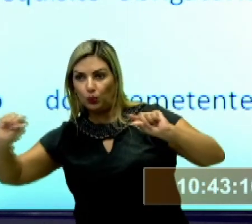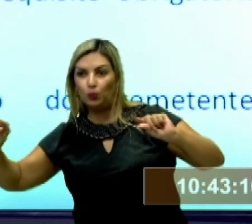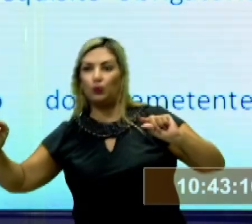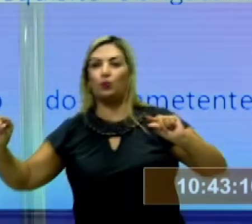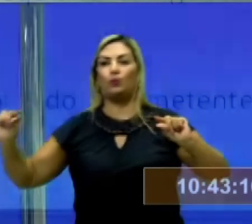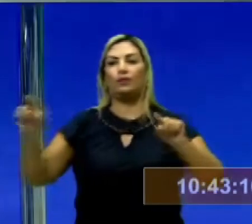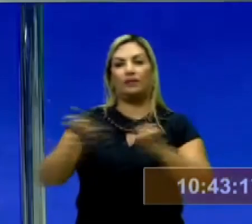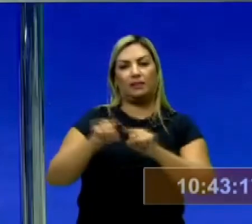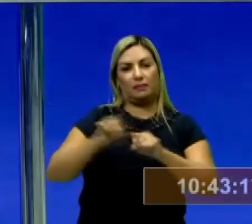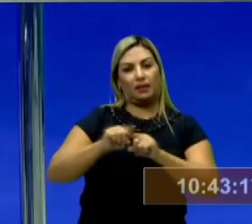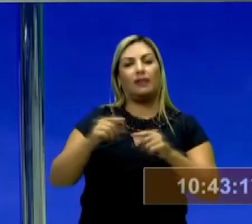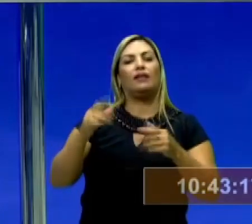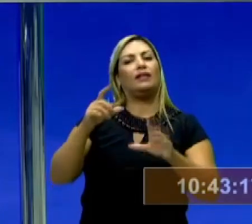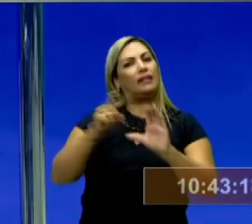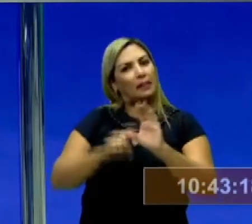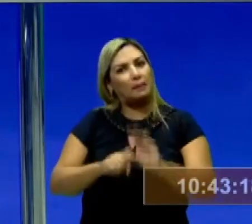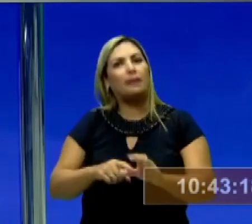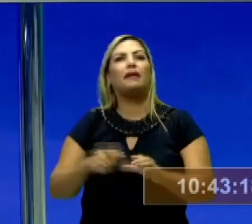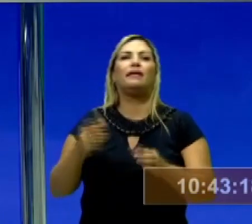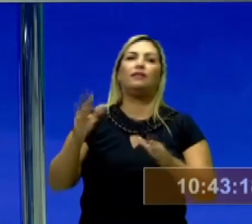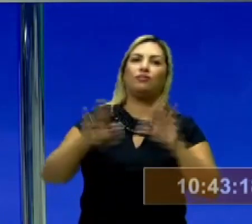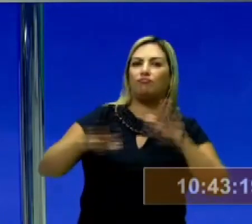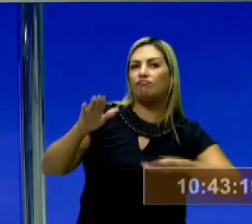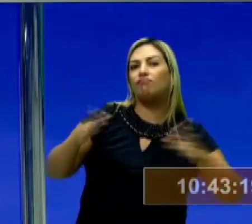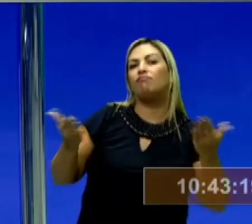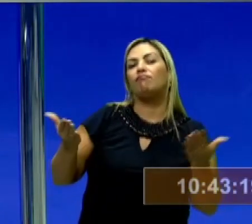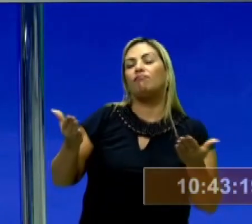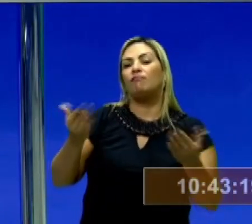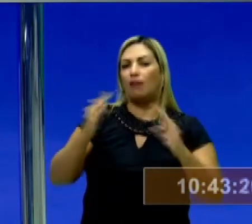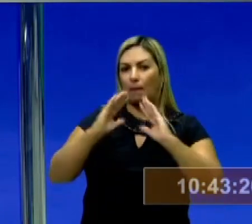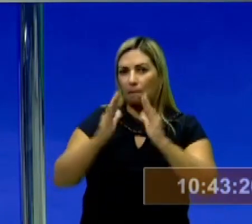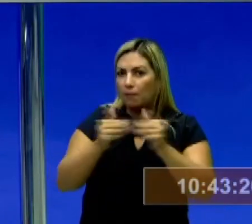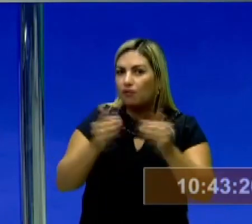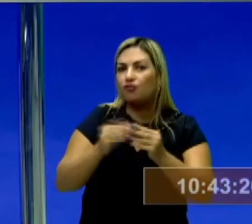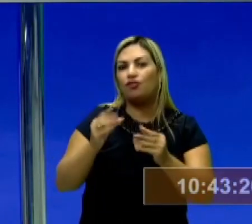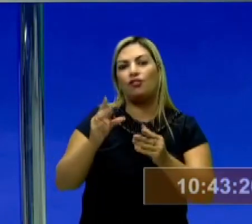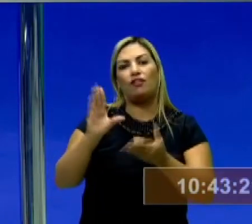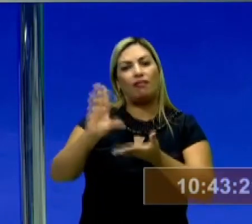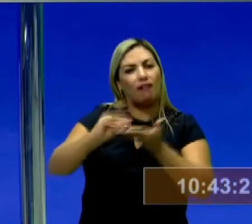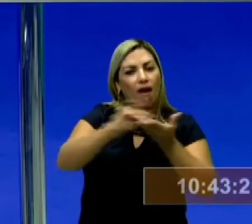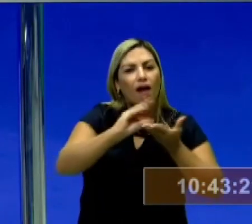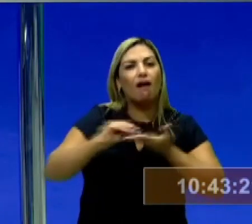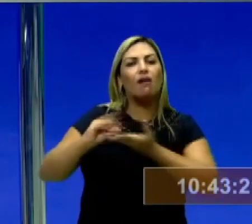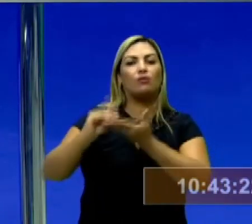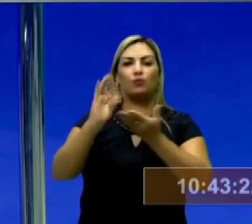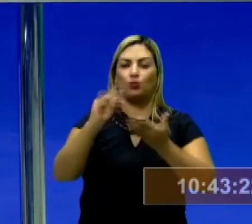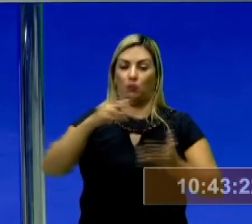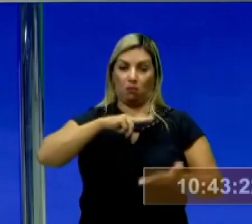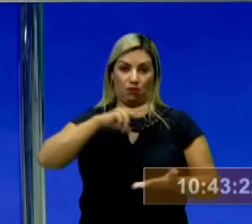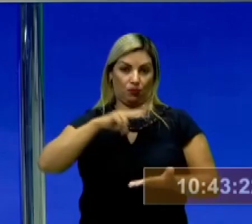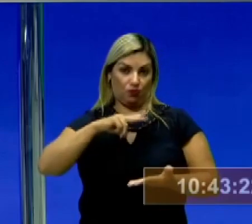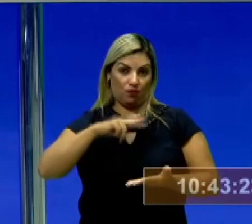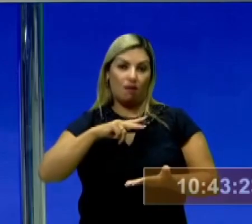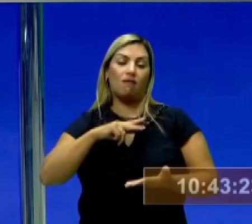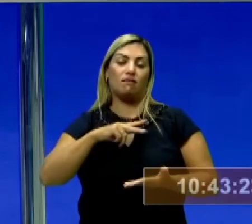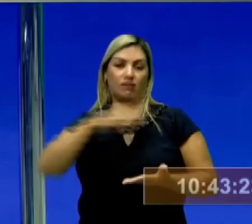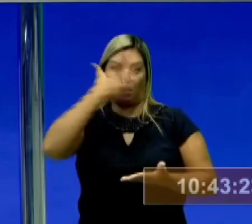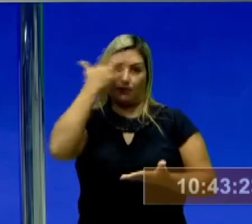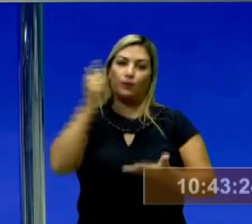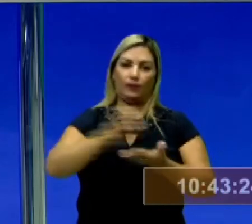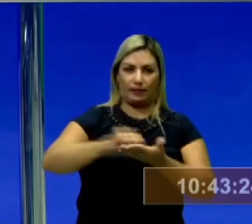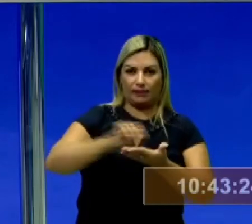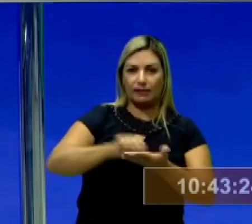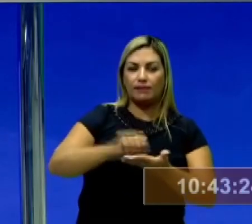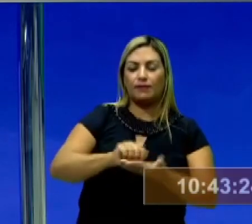e essas opções que dependem do veículo, ele vai pedir esses dados que são particulares àquele